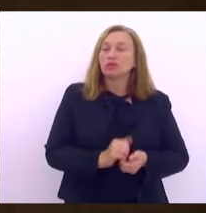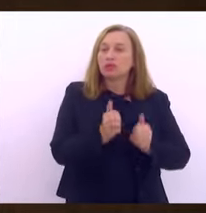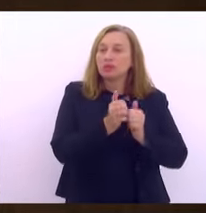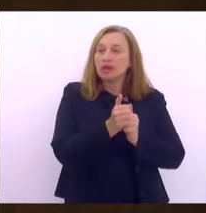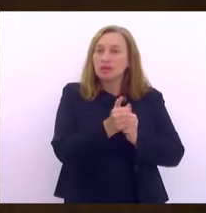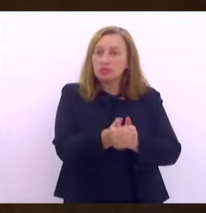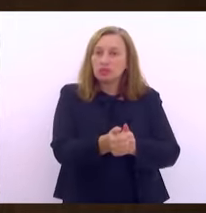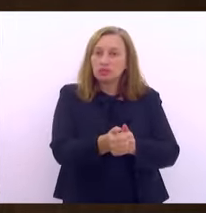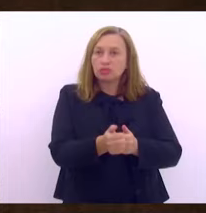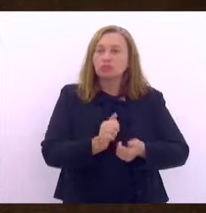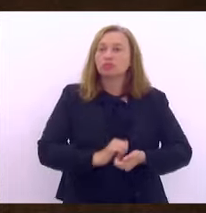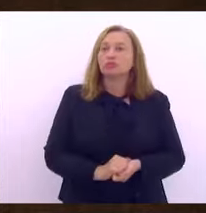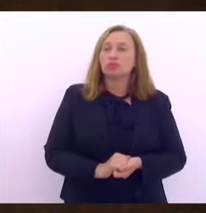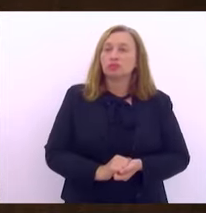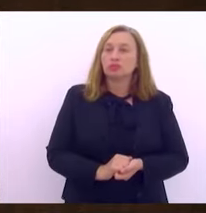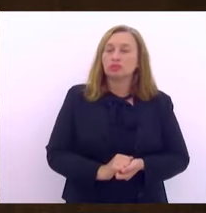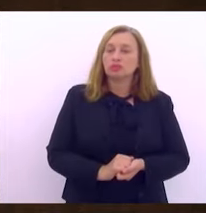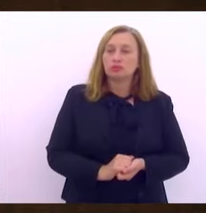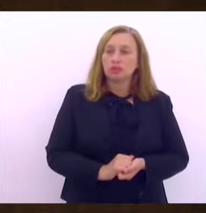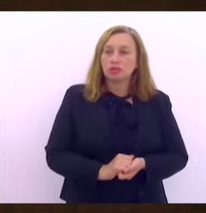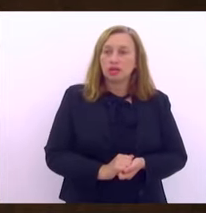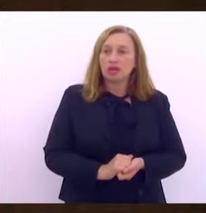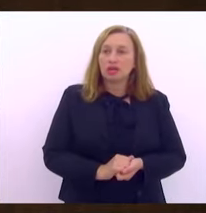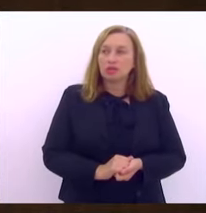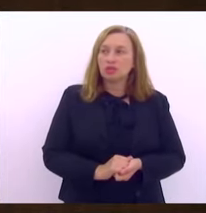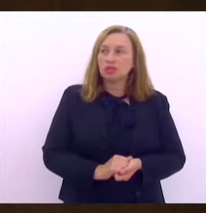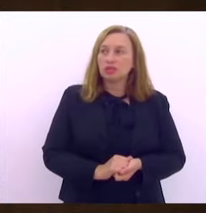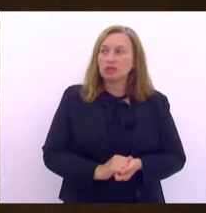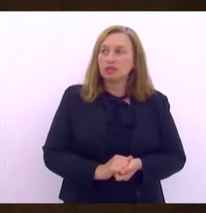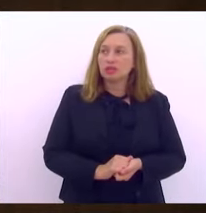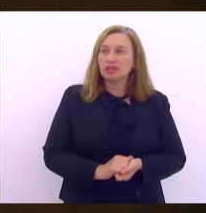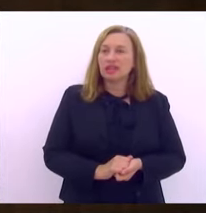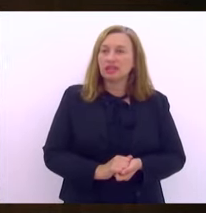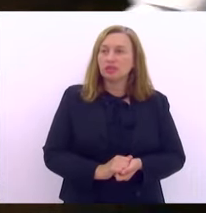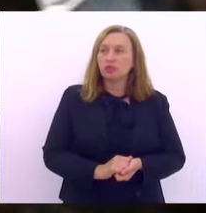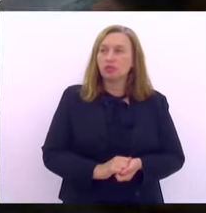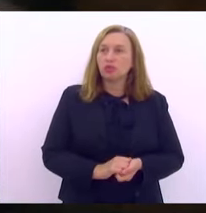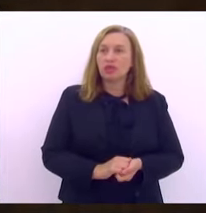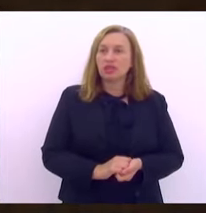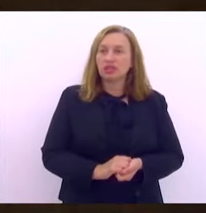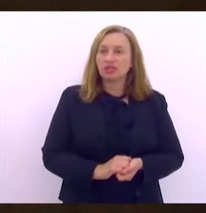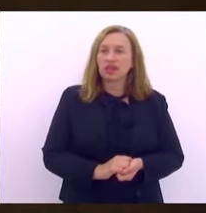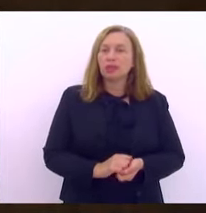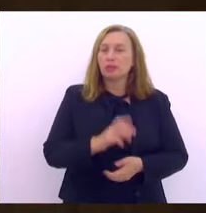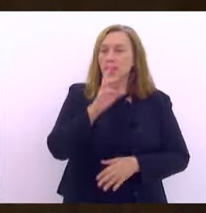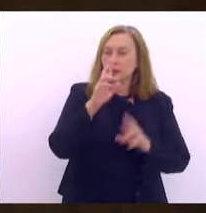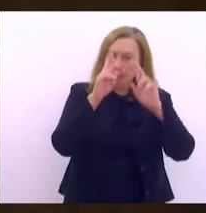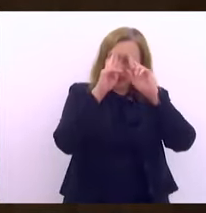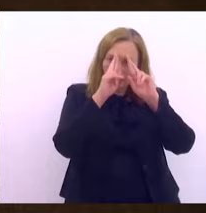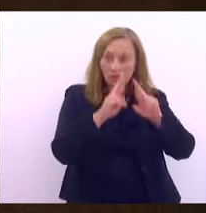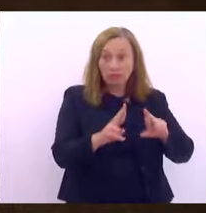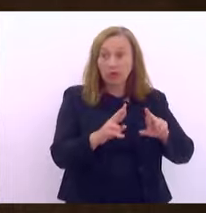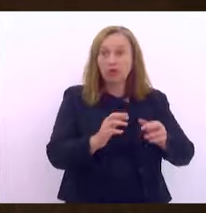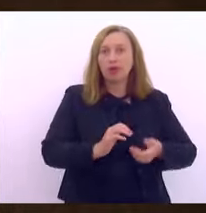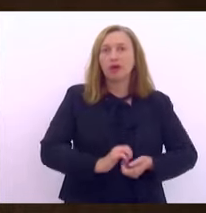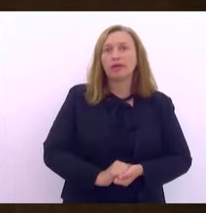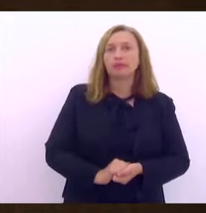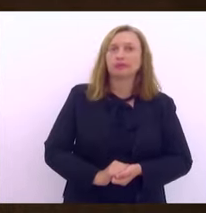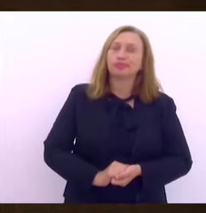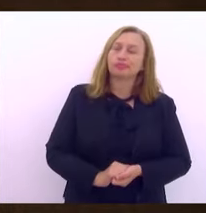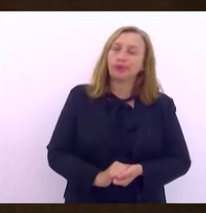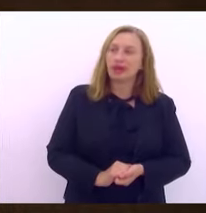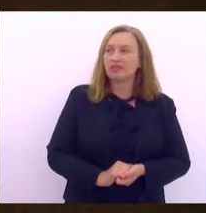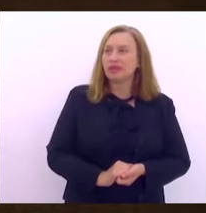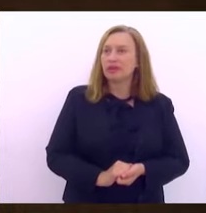uma operação. Eram essas observações de forma muito amistosa e respeitosa que eu faço